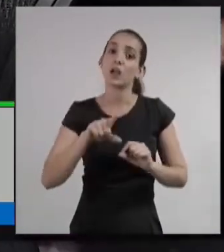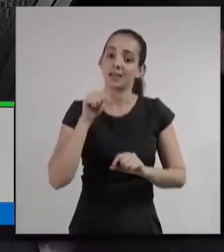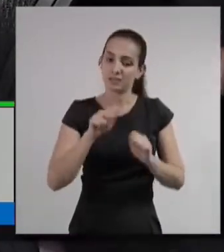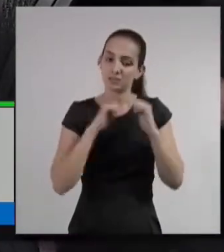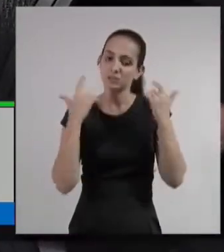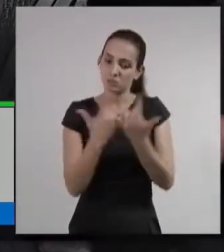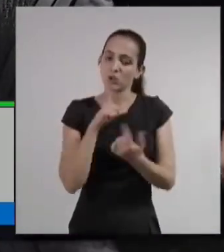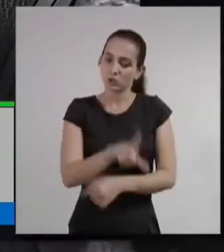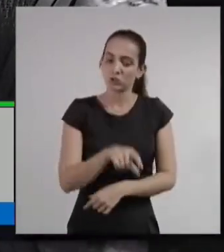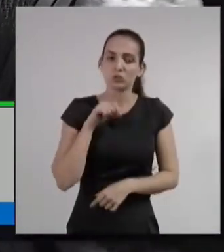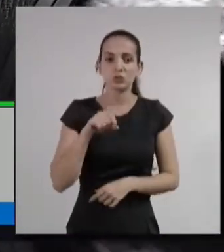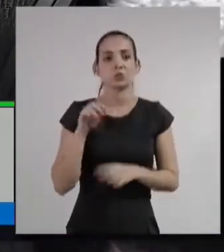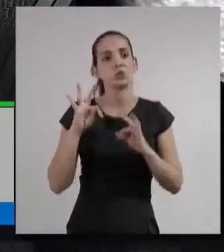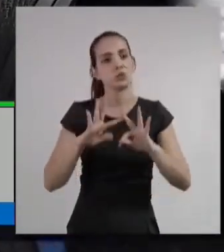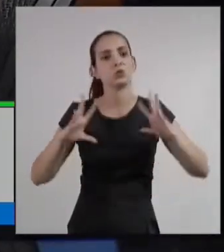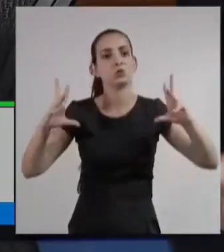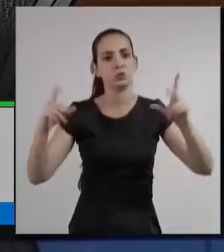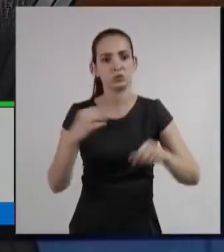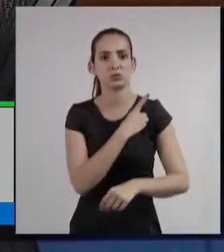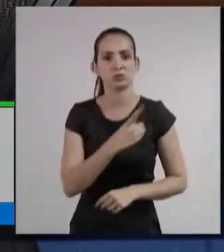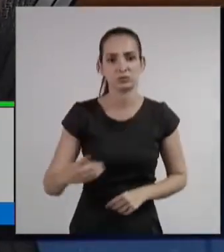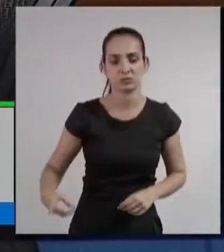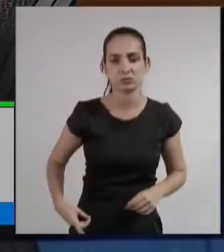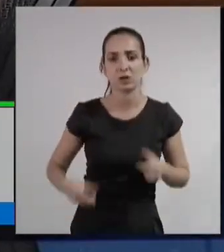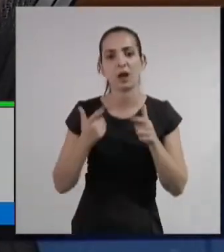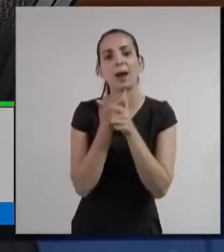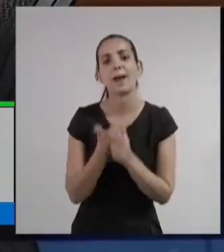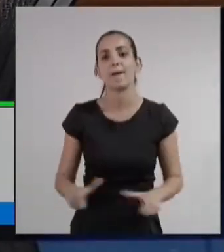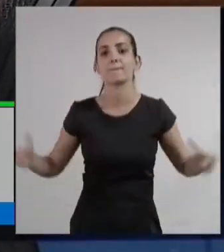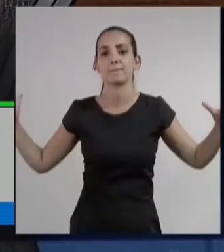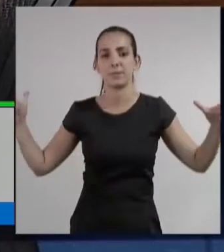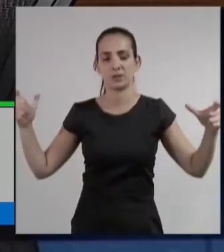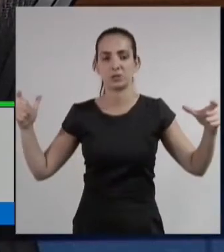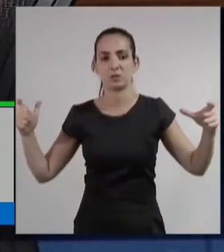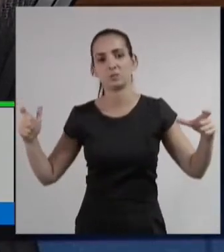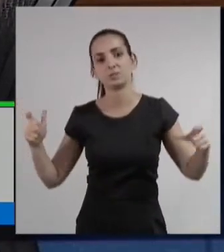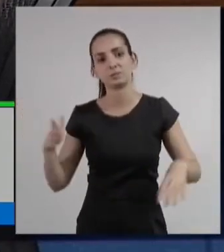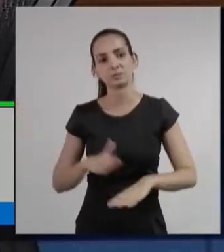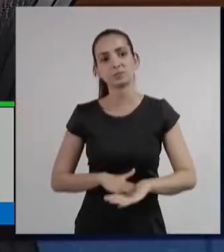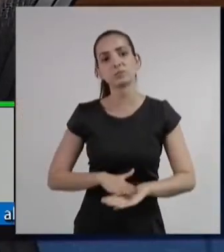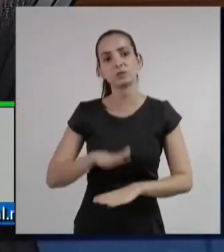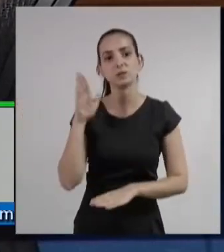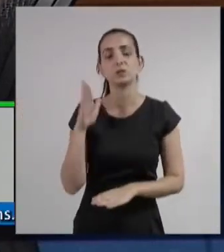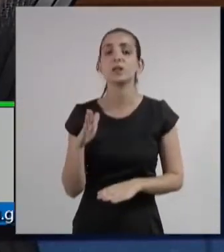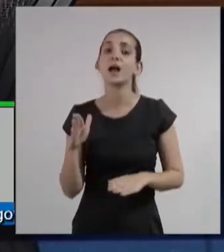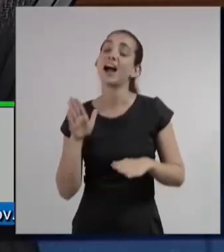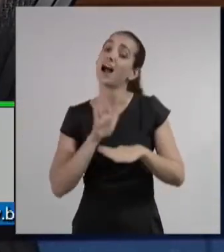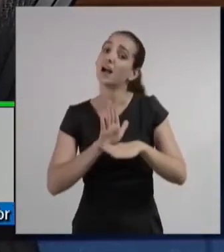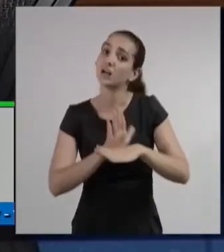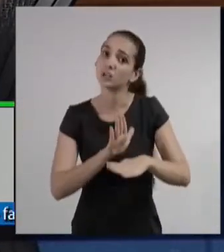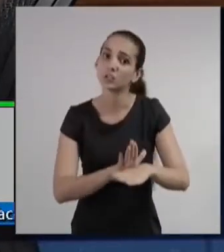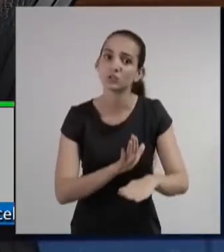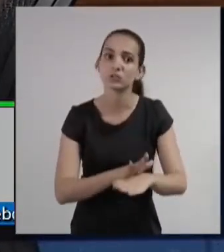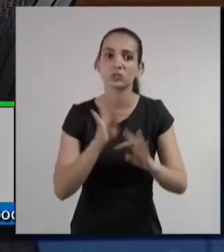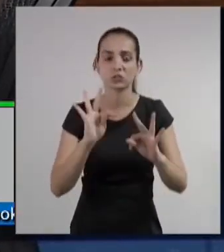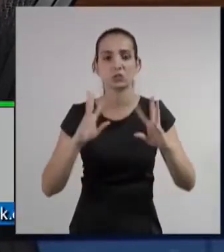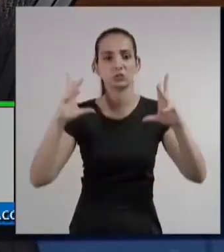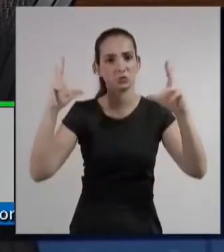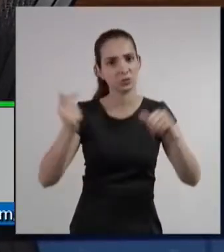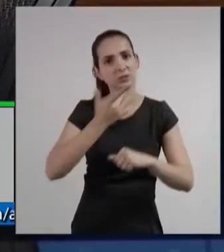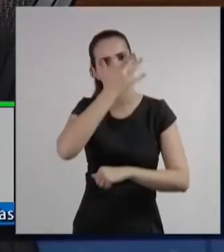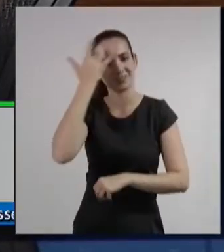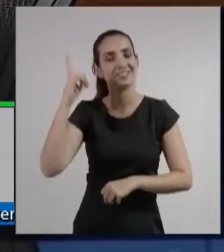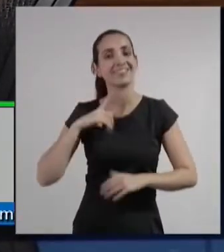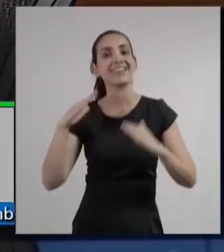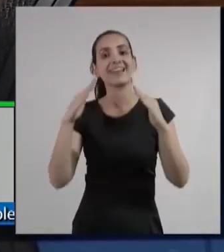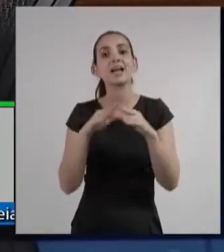casa, em nome de todos os deputados, e que ampliou o benefício àqueles mutuários que têm